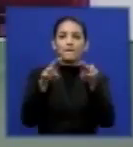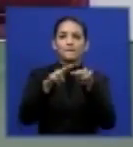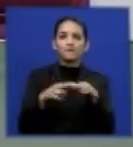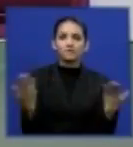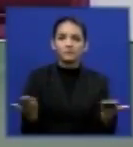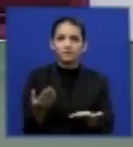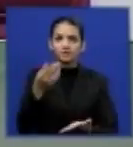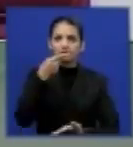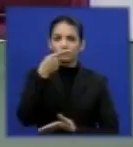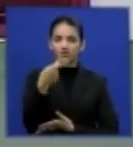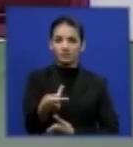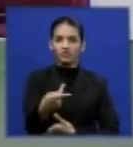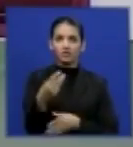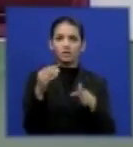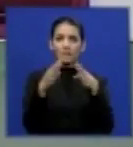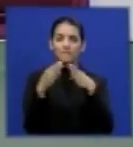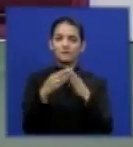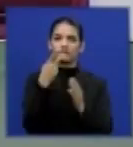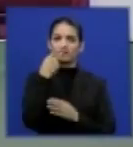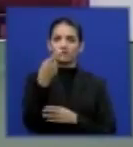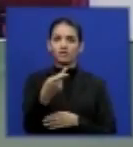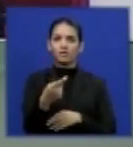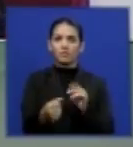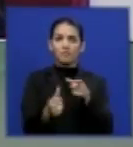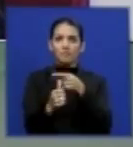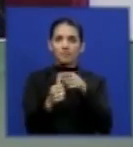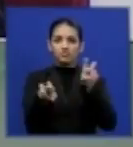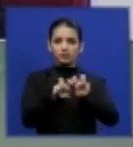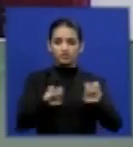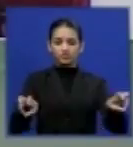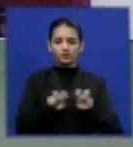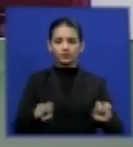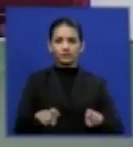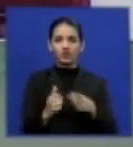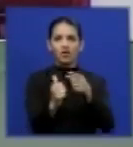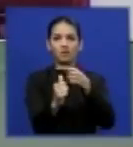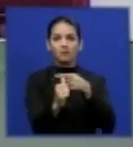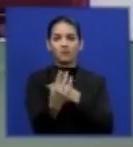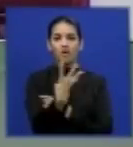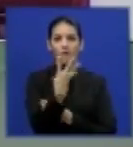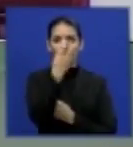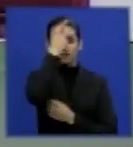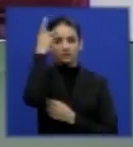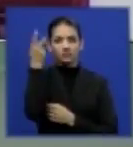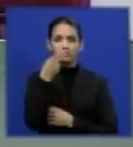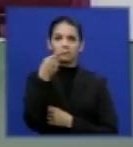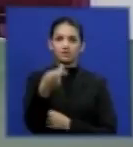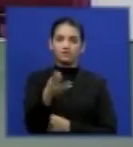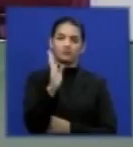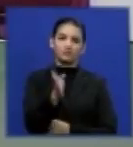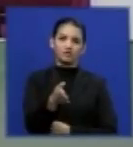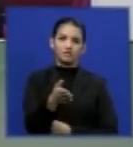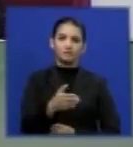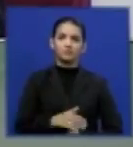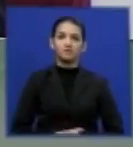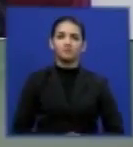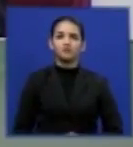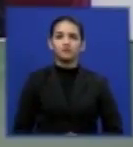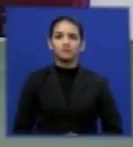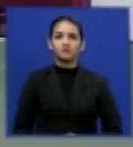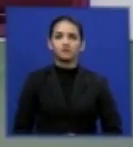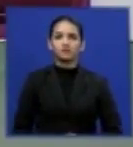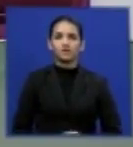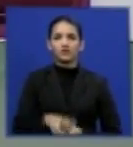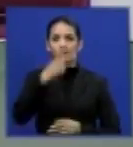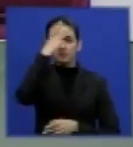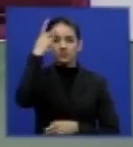para tomar assento nesta primeira fileira estas quatro pessoas que eu acabo de enunciar e que são